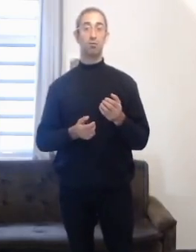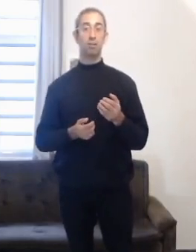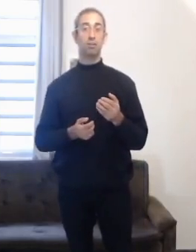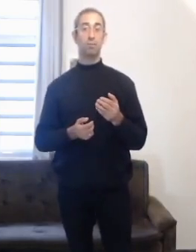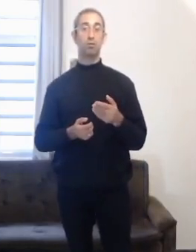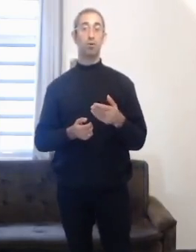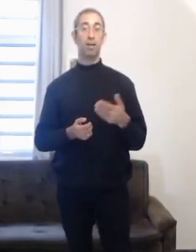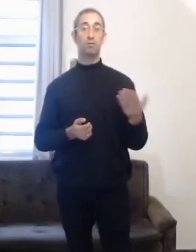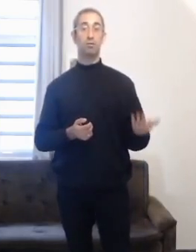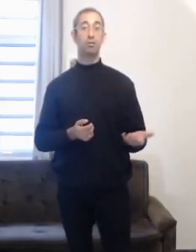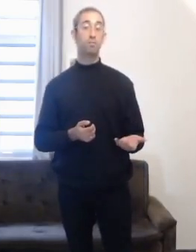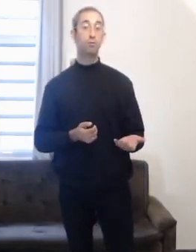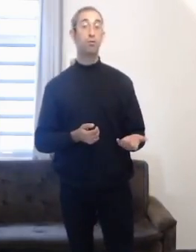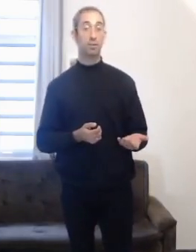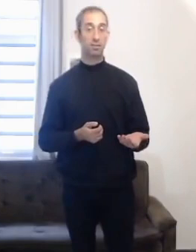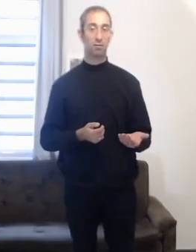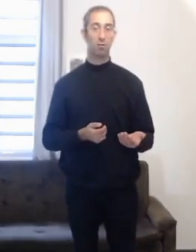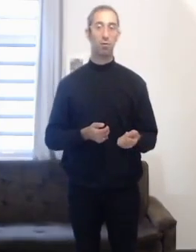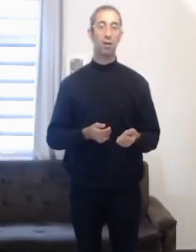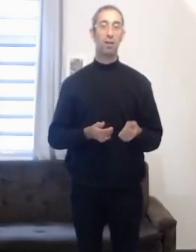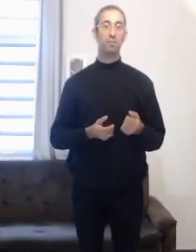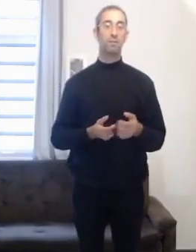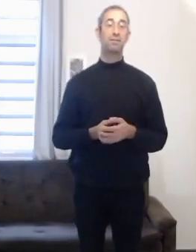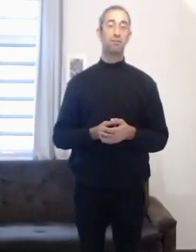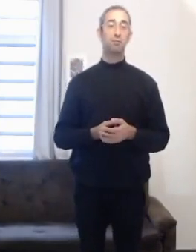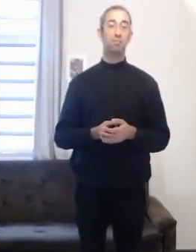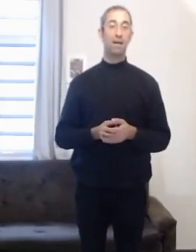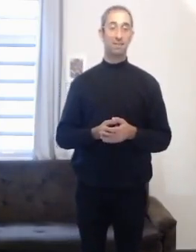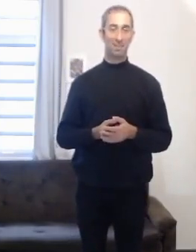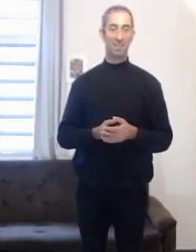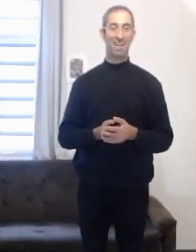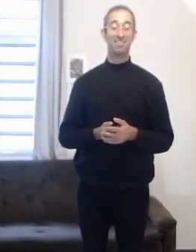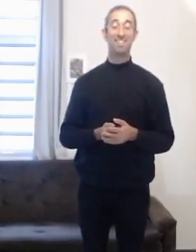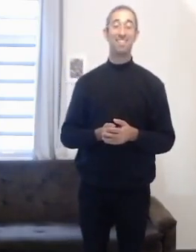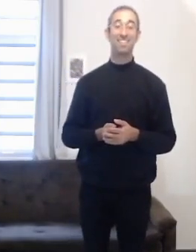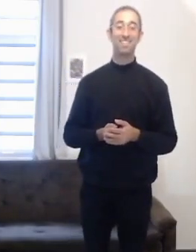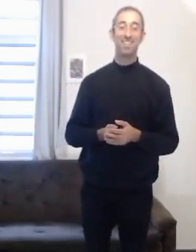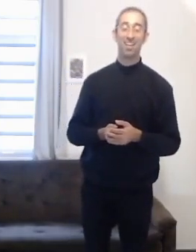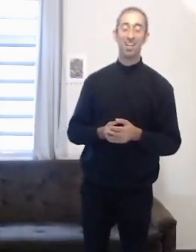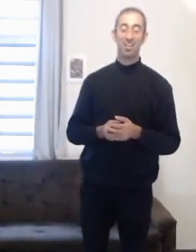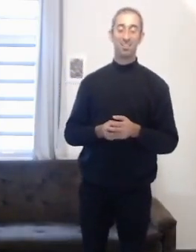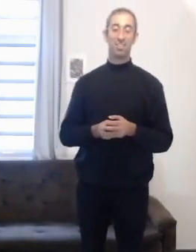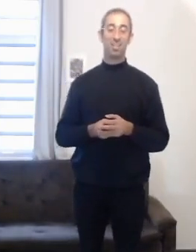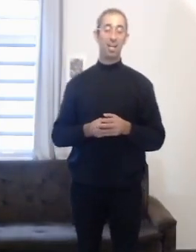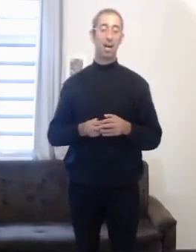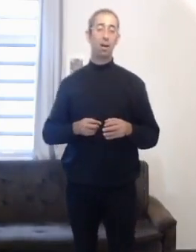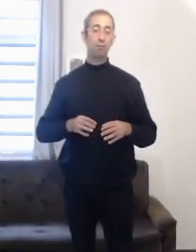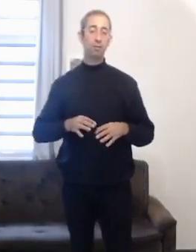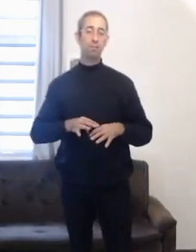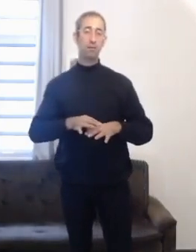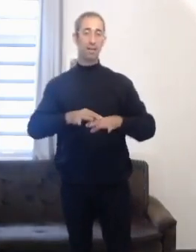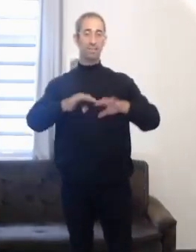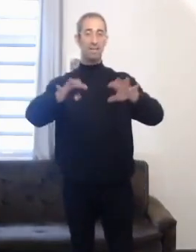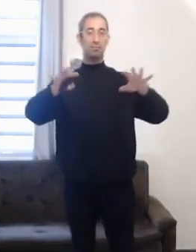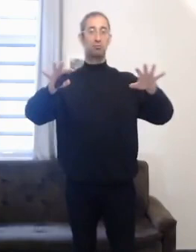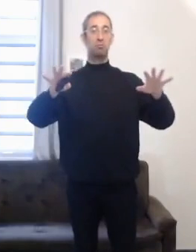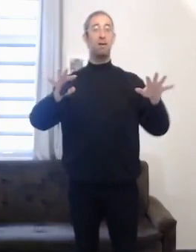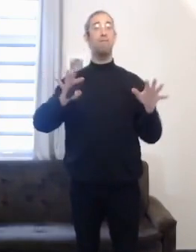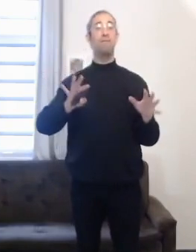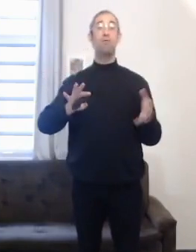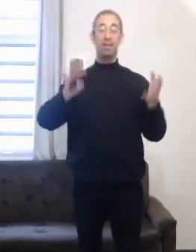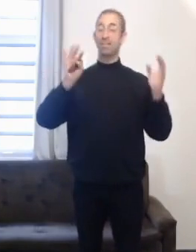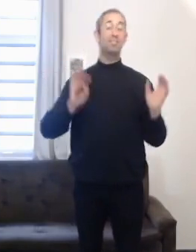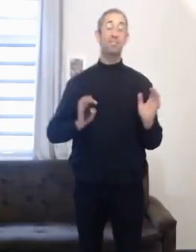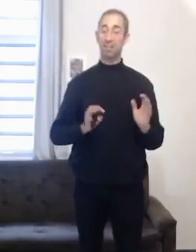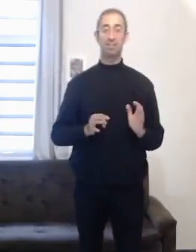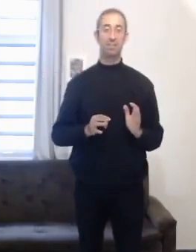de achar que a gente chama de correlações espúrias, ou expedição de pesca, que é o seguinte: Você chega lá, ah, eu vou explorar esse assunto